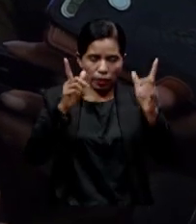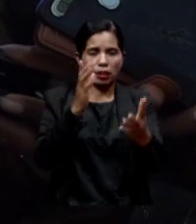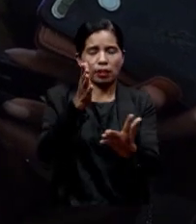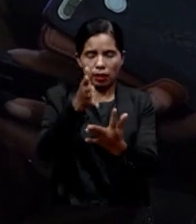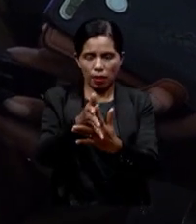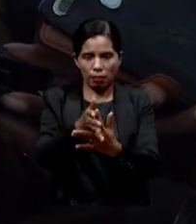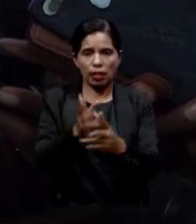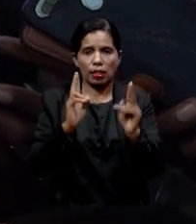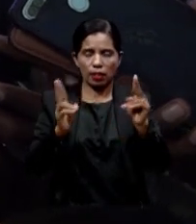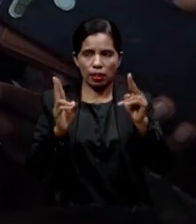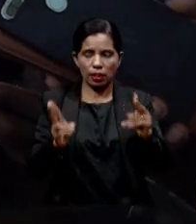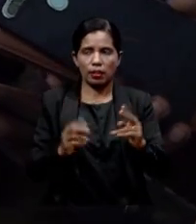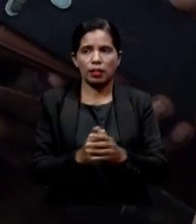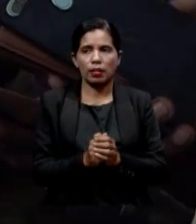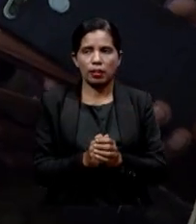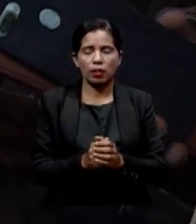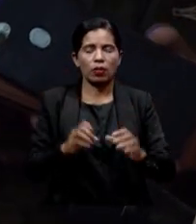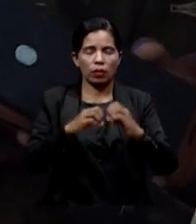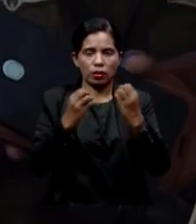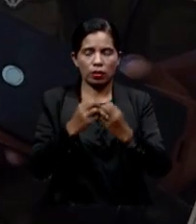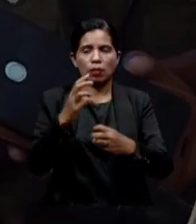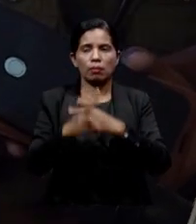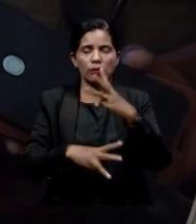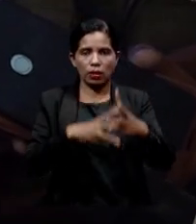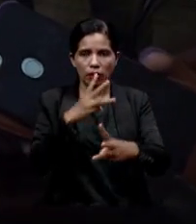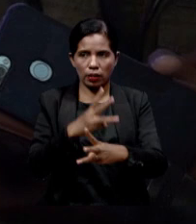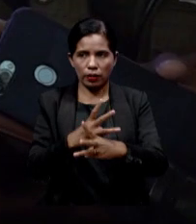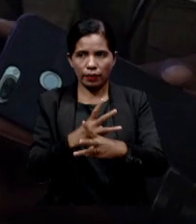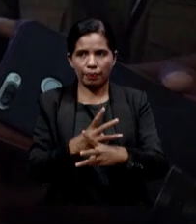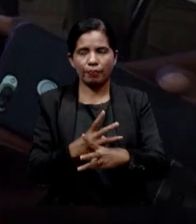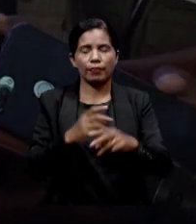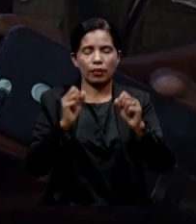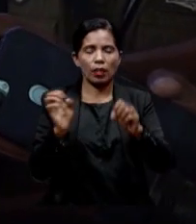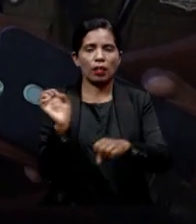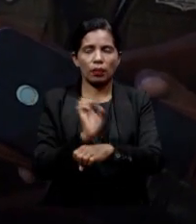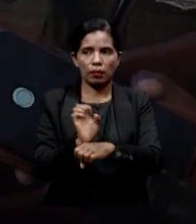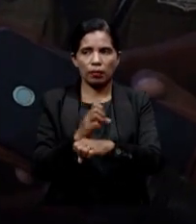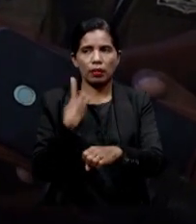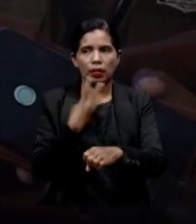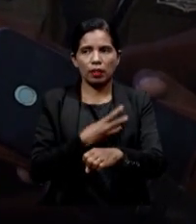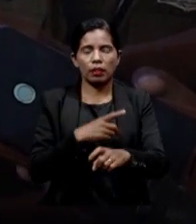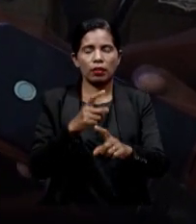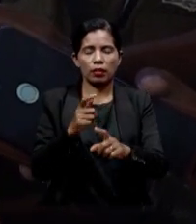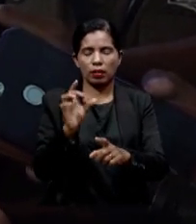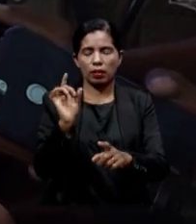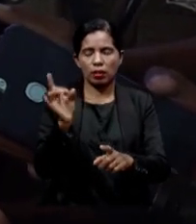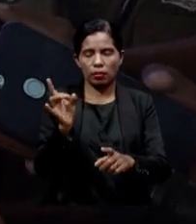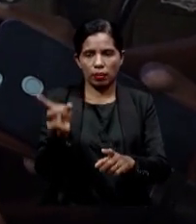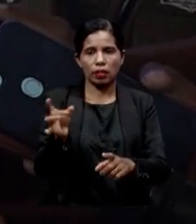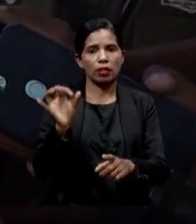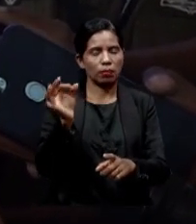pilar a tamalais a Organização Mundial de Comércio, né, quer dizer, pilar econômico, ita bel de 90,